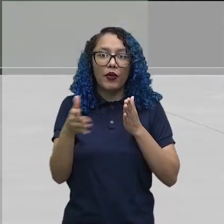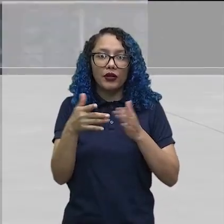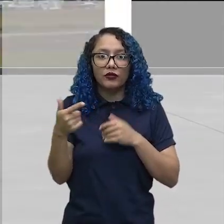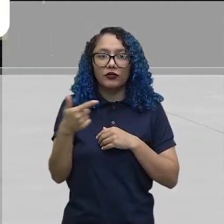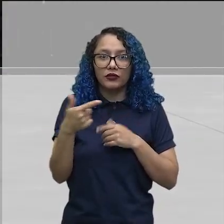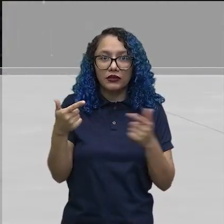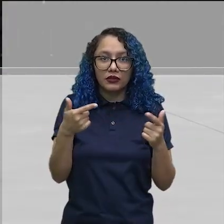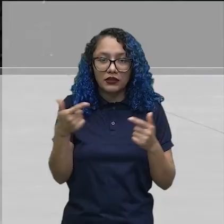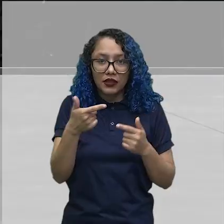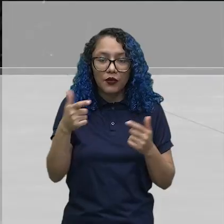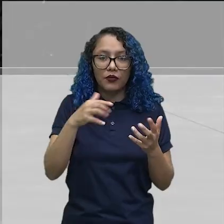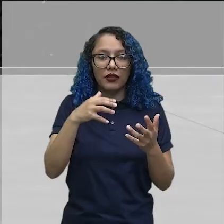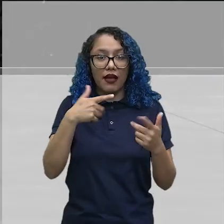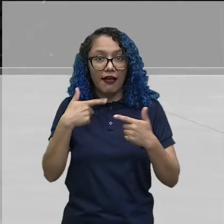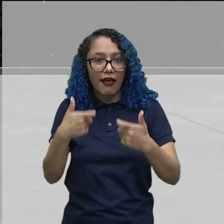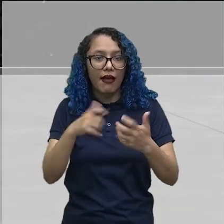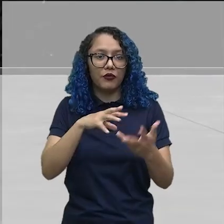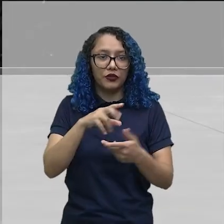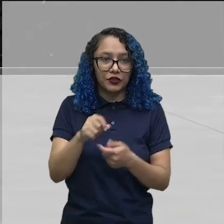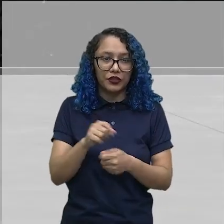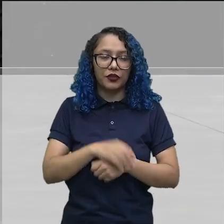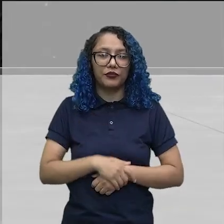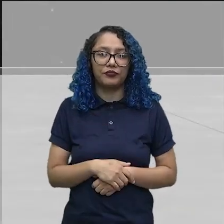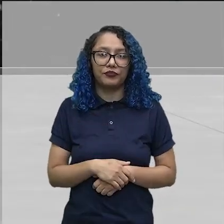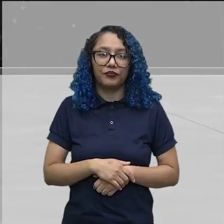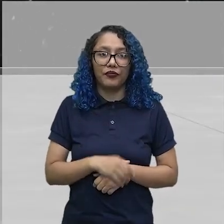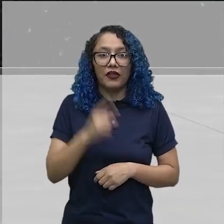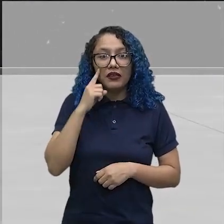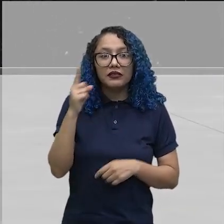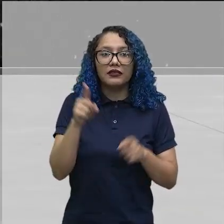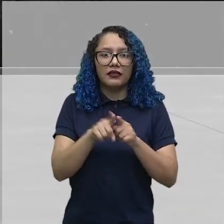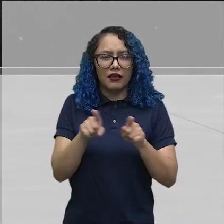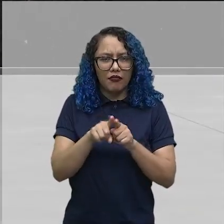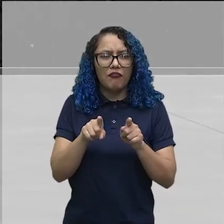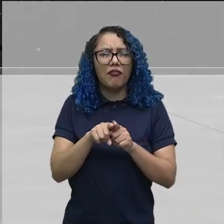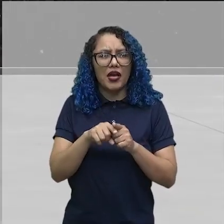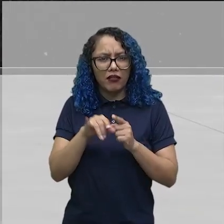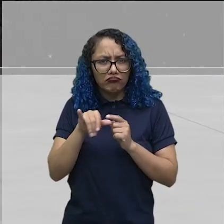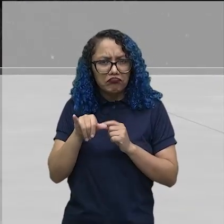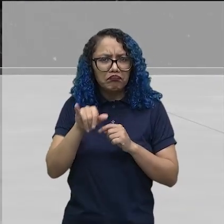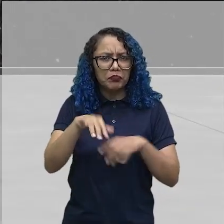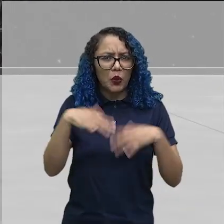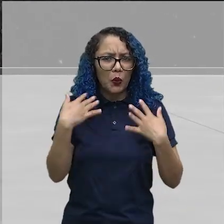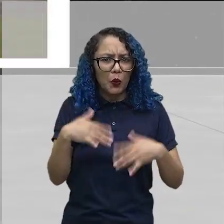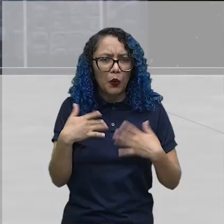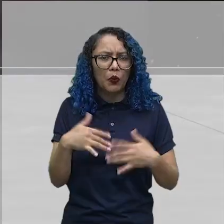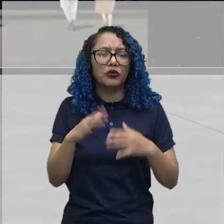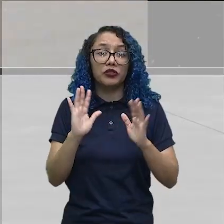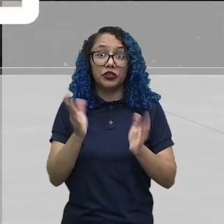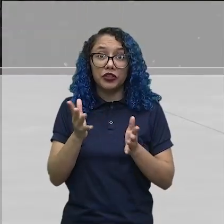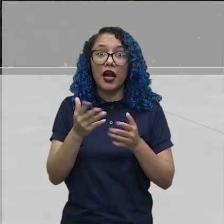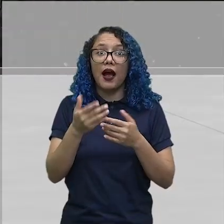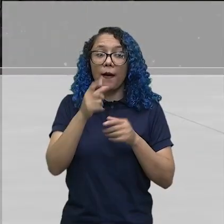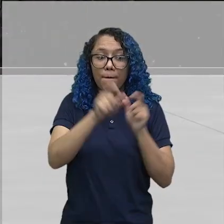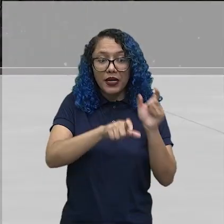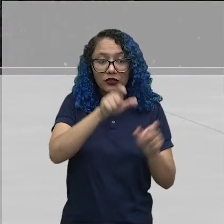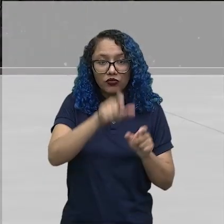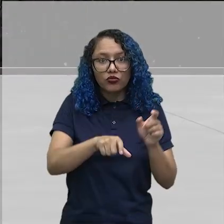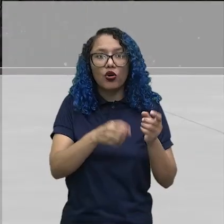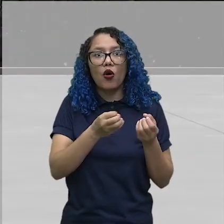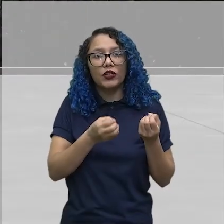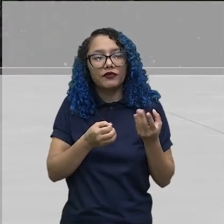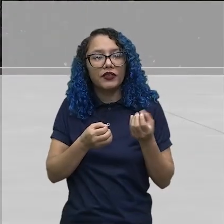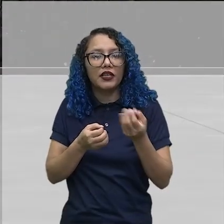50, por exemplo, a aviação civil já estava ali bem consolidada, né, com aeronaves transportando pessoas de um continente para o